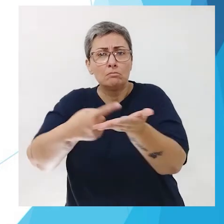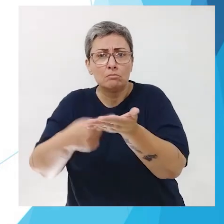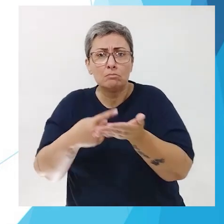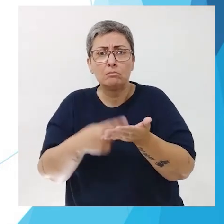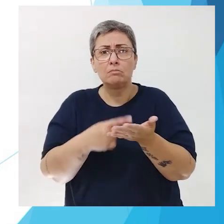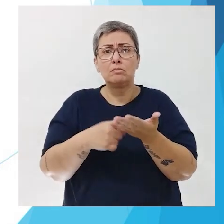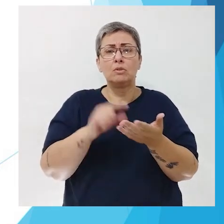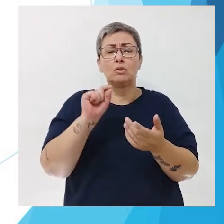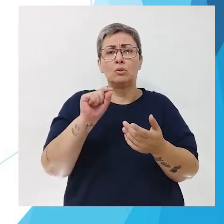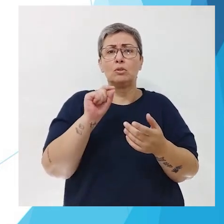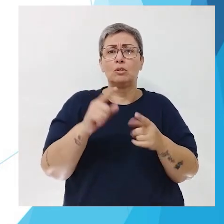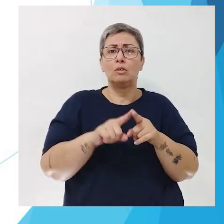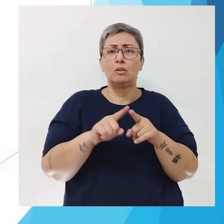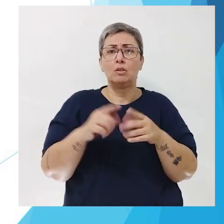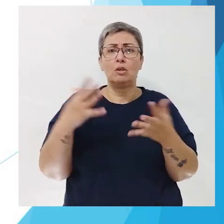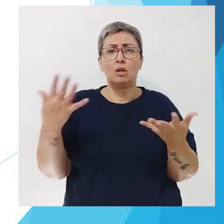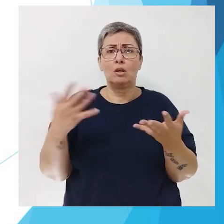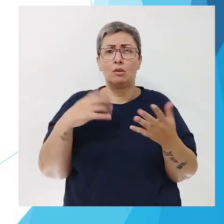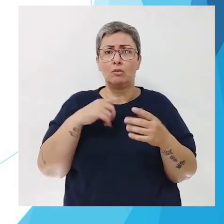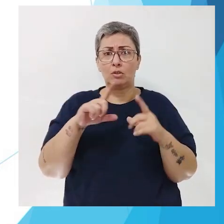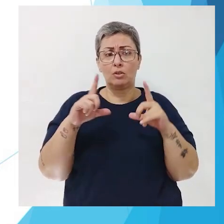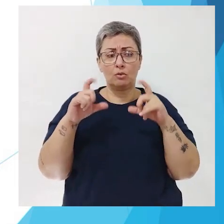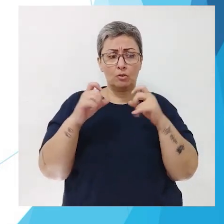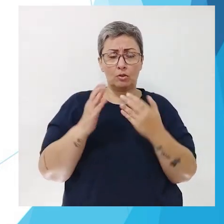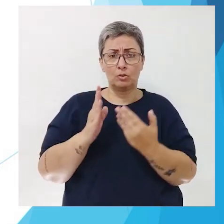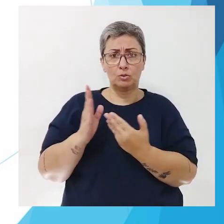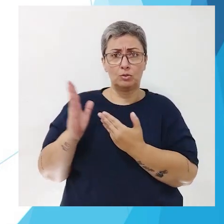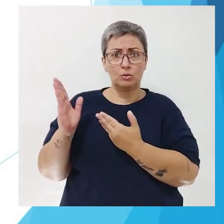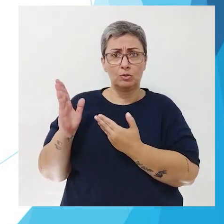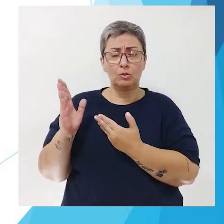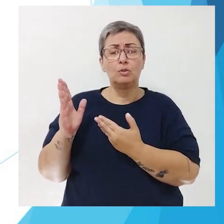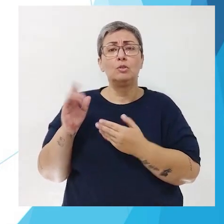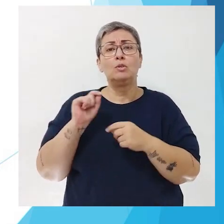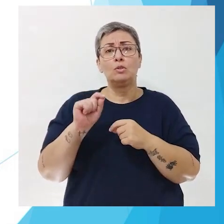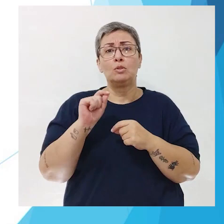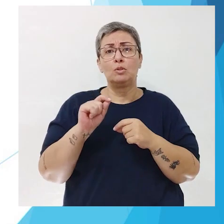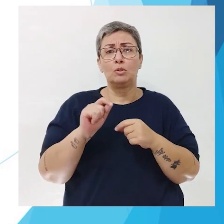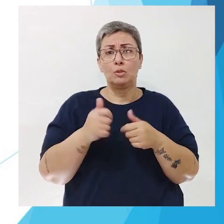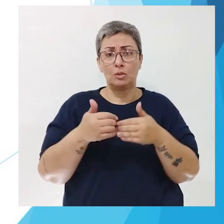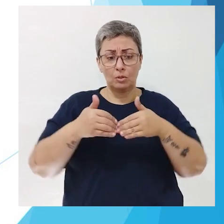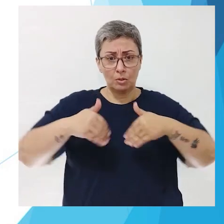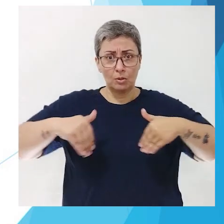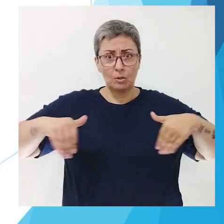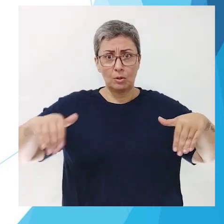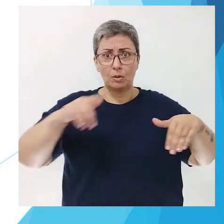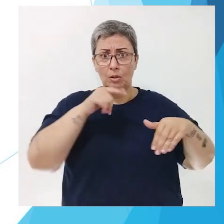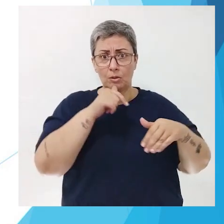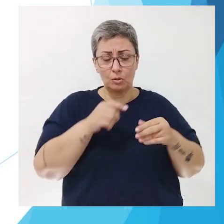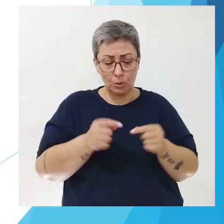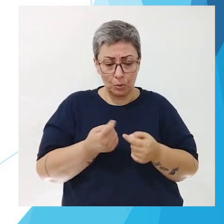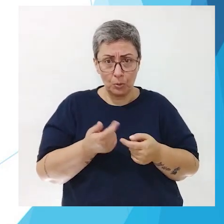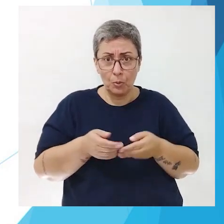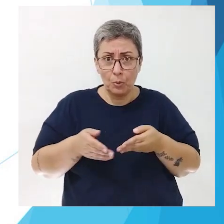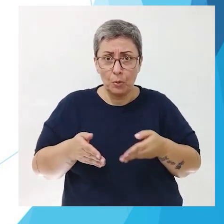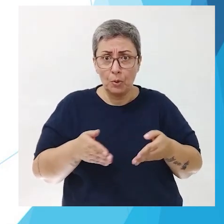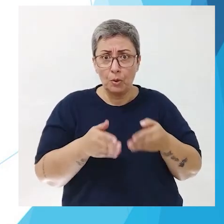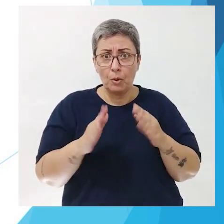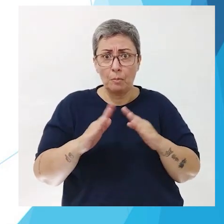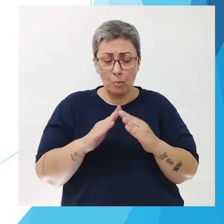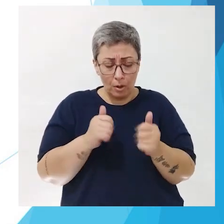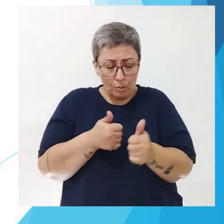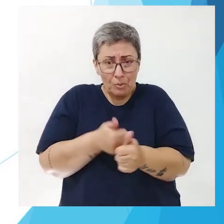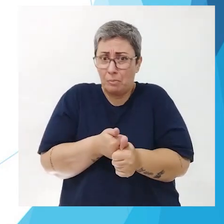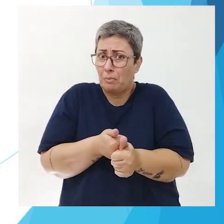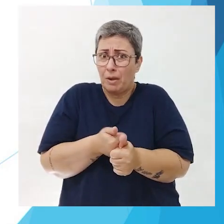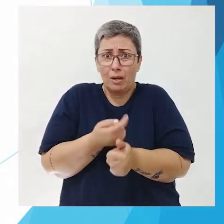decisão, né? Olha só, a gente está vendo aí uma foto da beira de um córrego aí, né? A pessoa mora